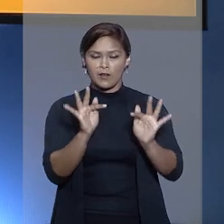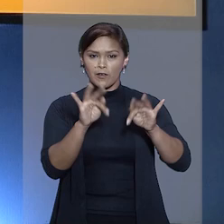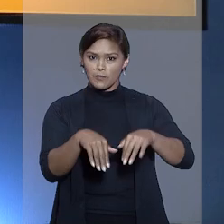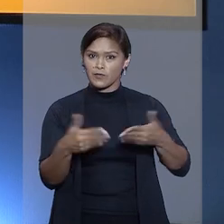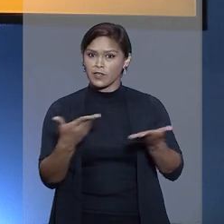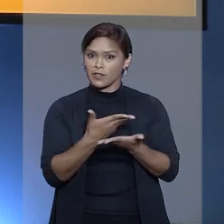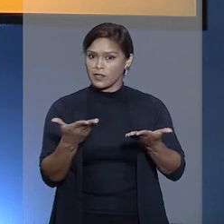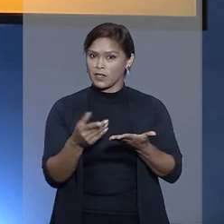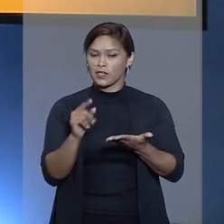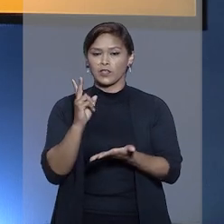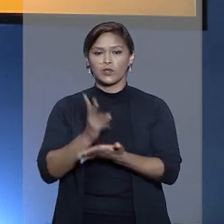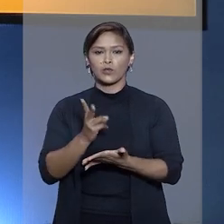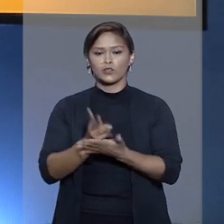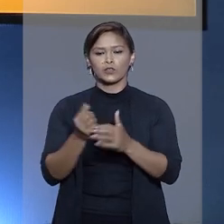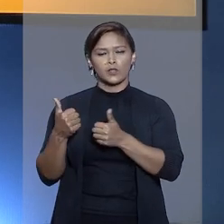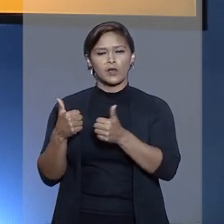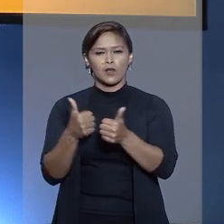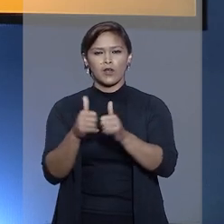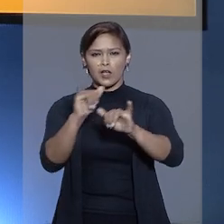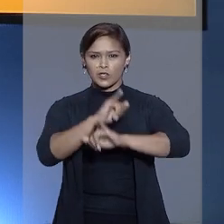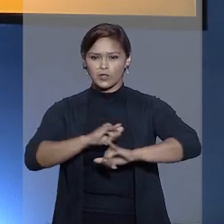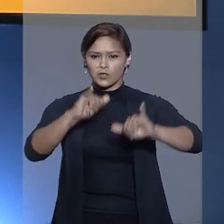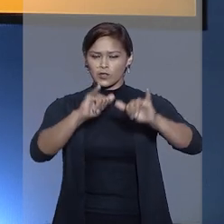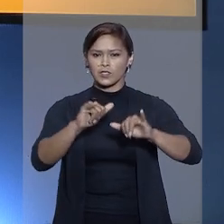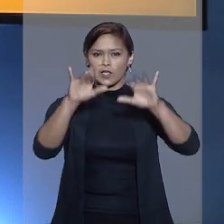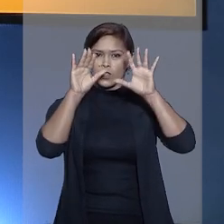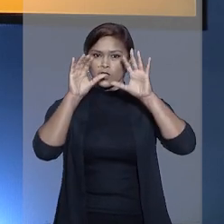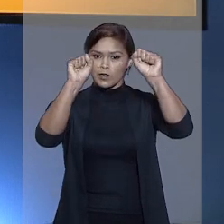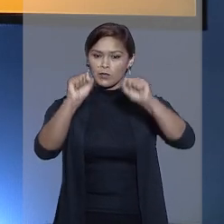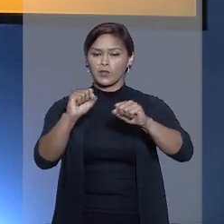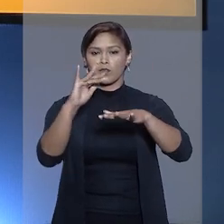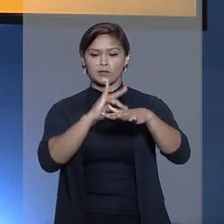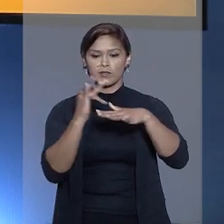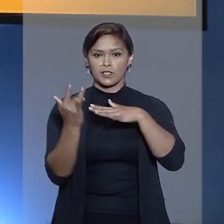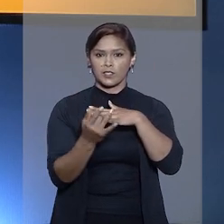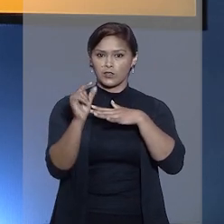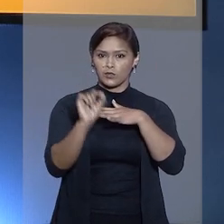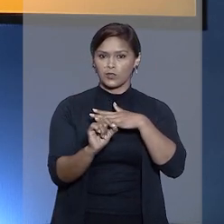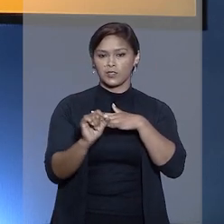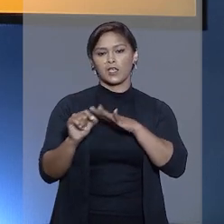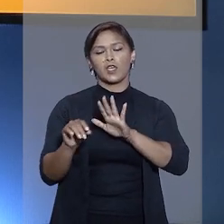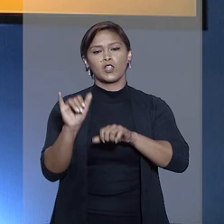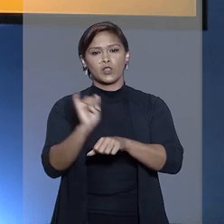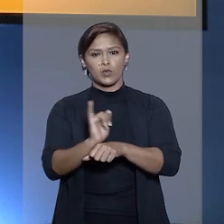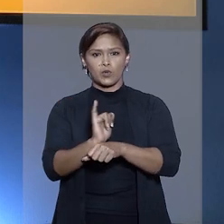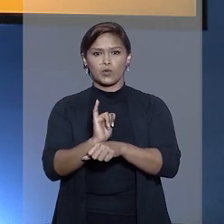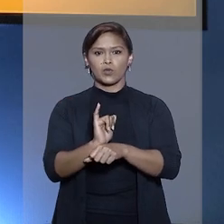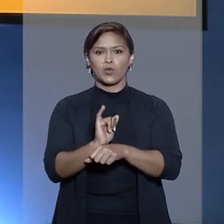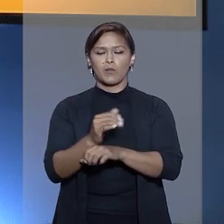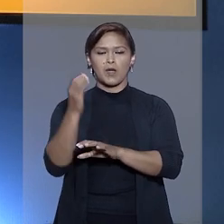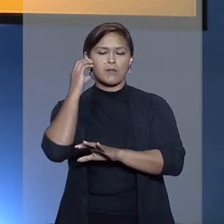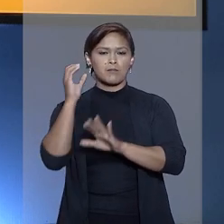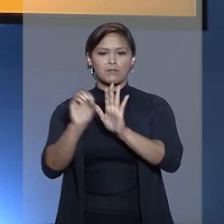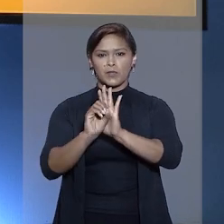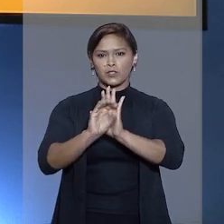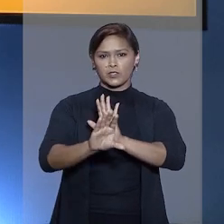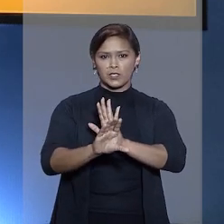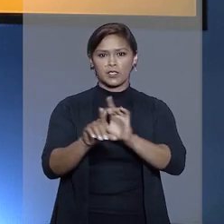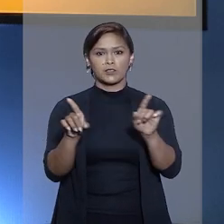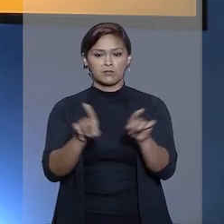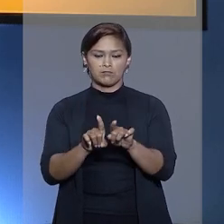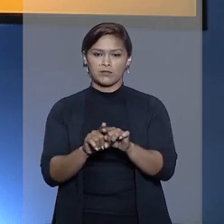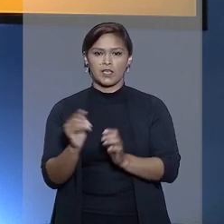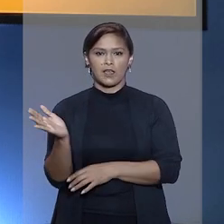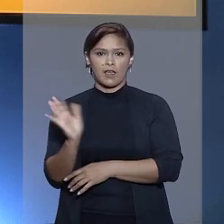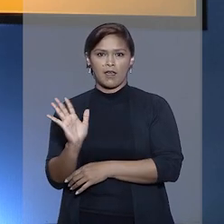fica por aqui. Continue acompanhando as notícias do Tribunal nas redes sociais, no YouTube e nas plataformas de podcast.